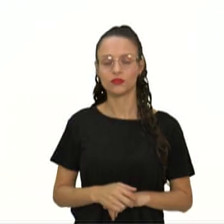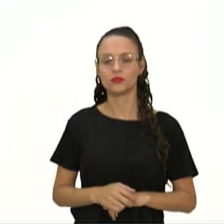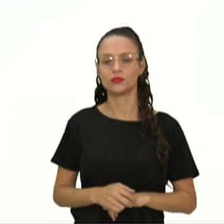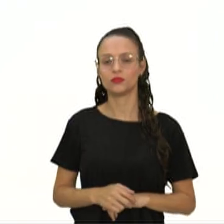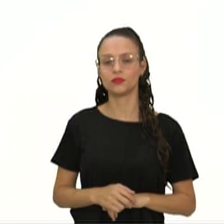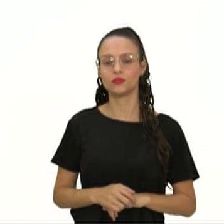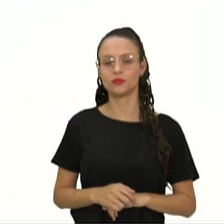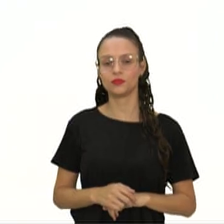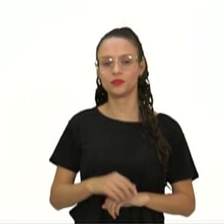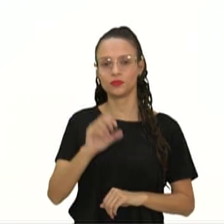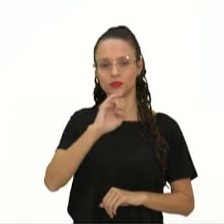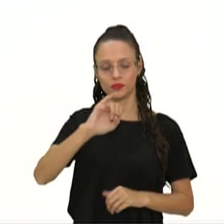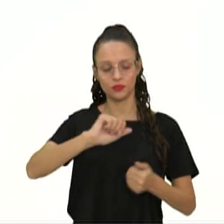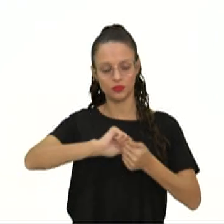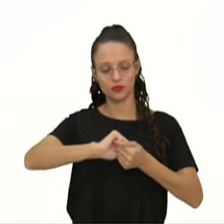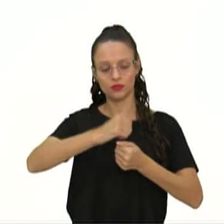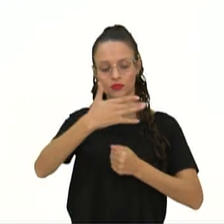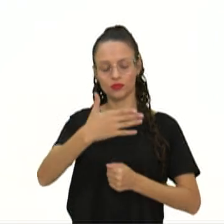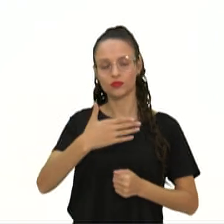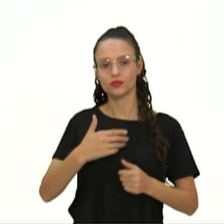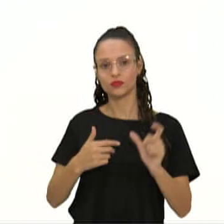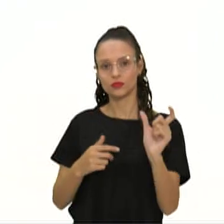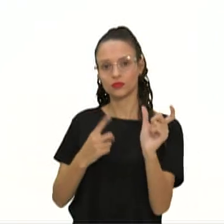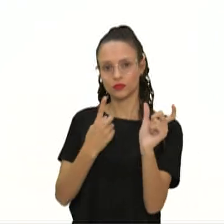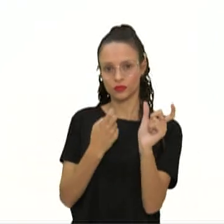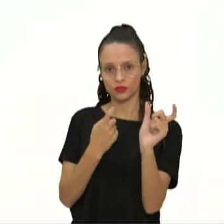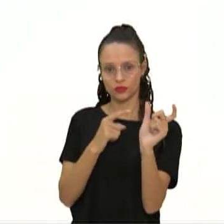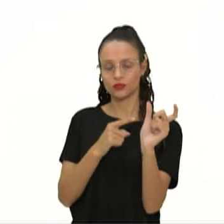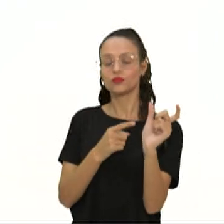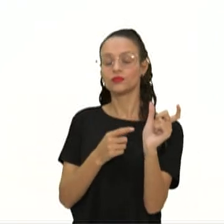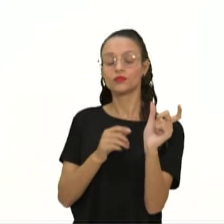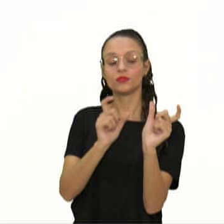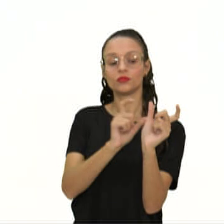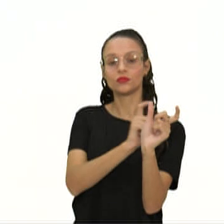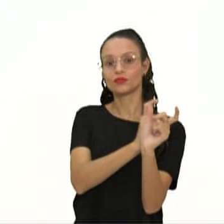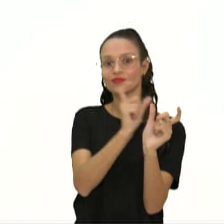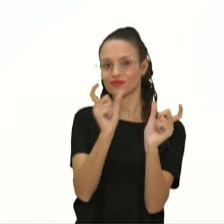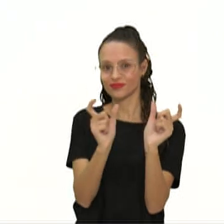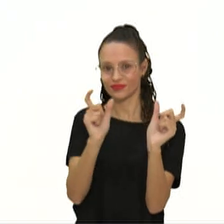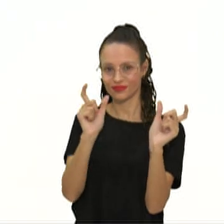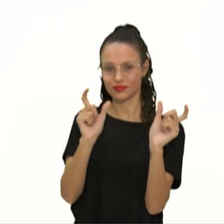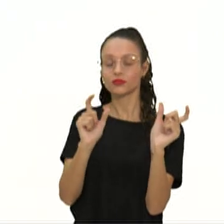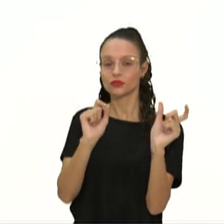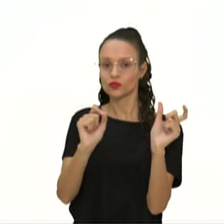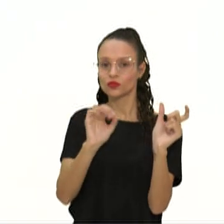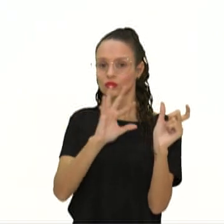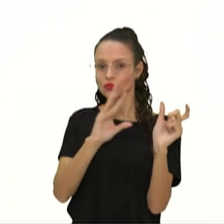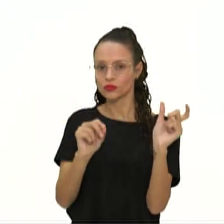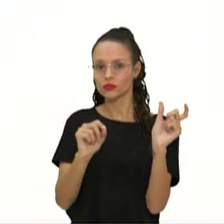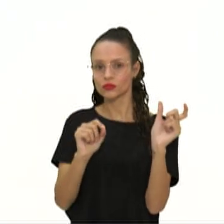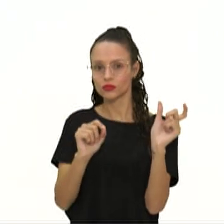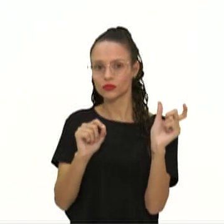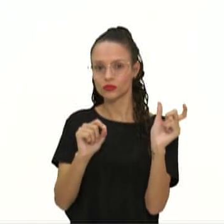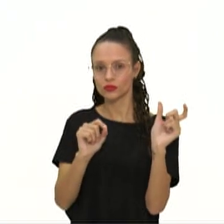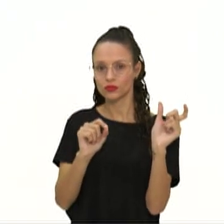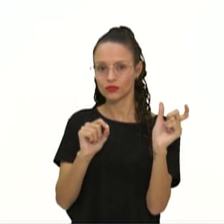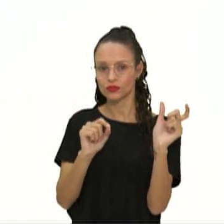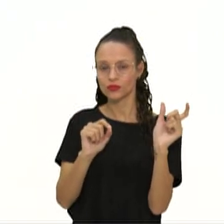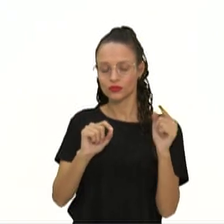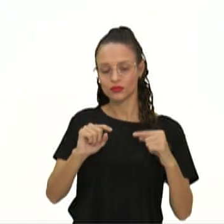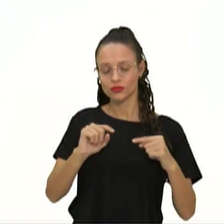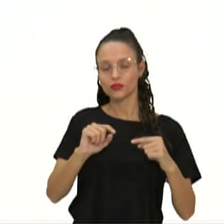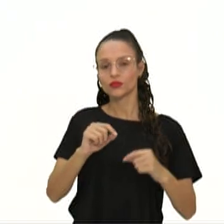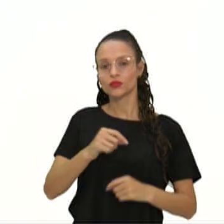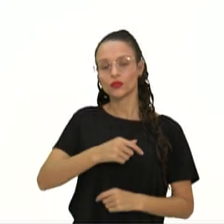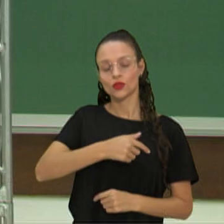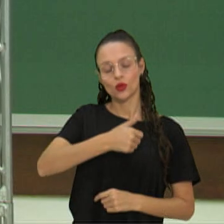for potenciação de monômios, você vai, de binômios, aliás, todos eles vão cair num produto notável, né? O